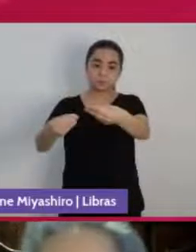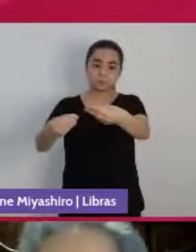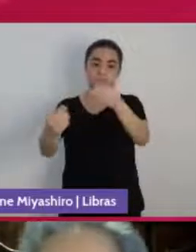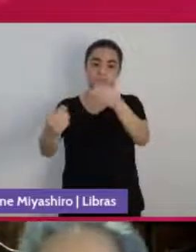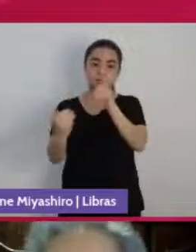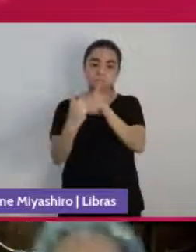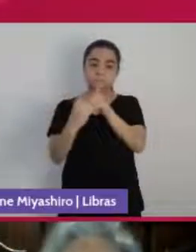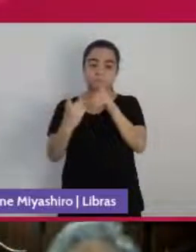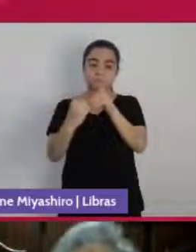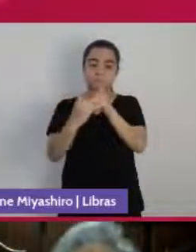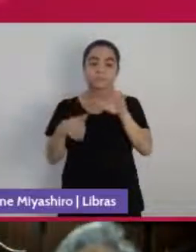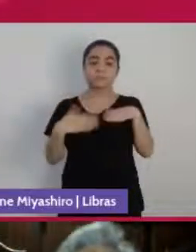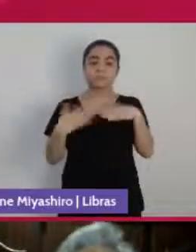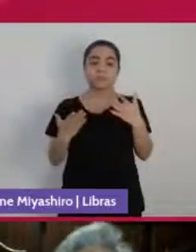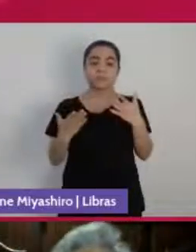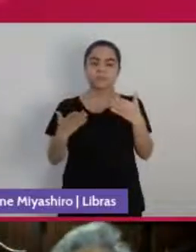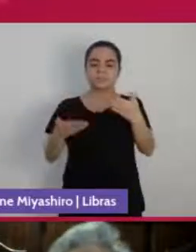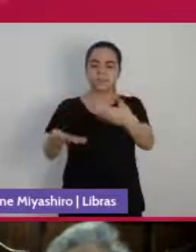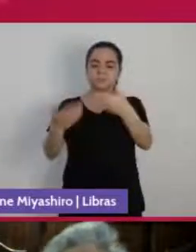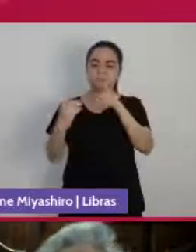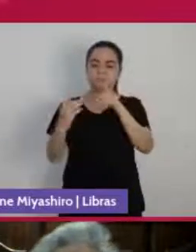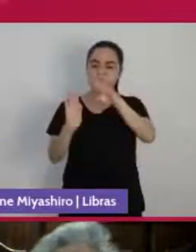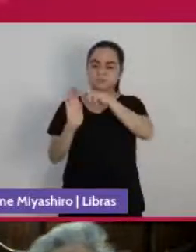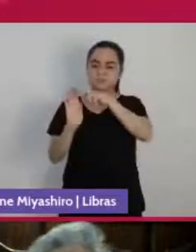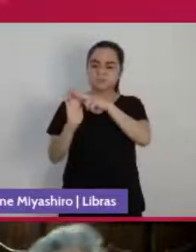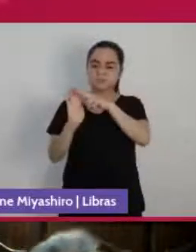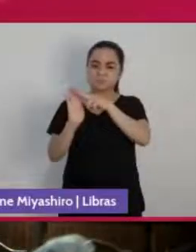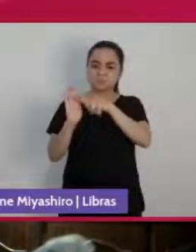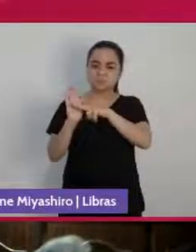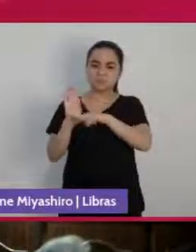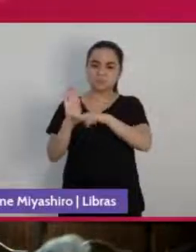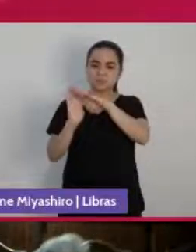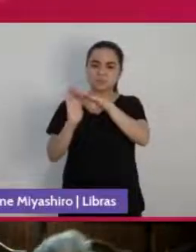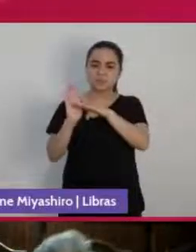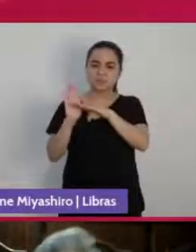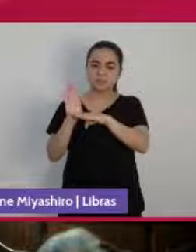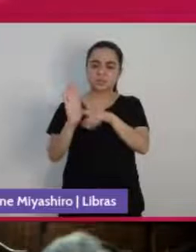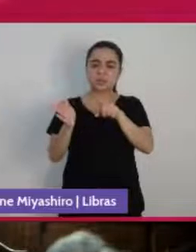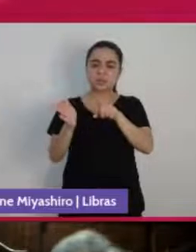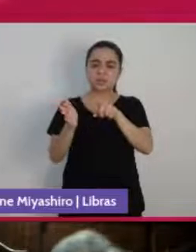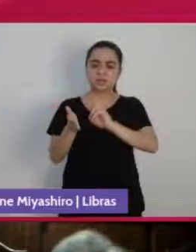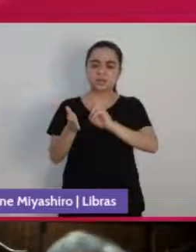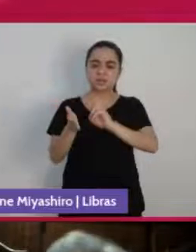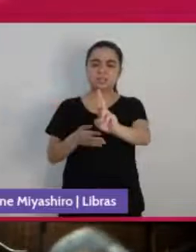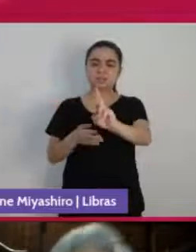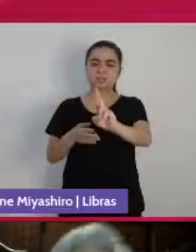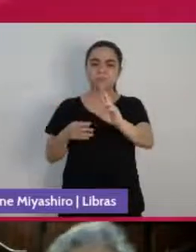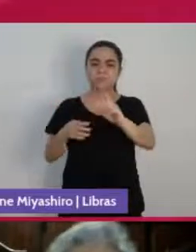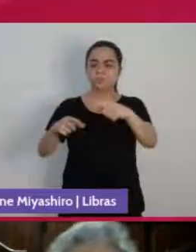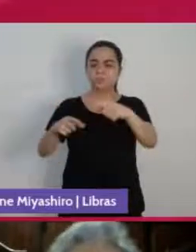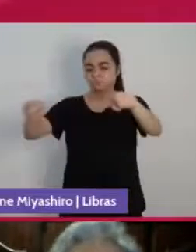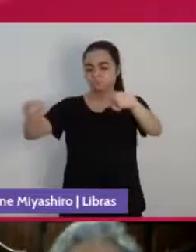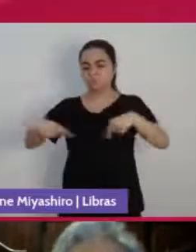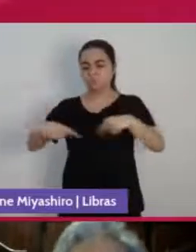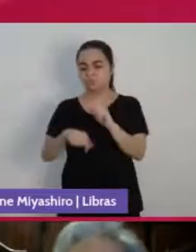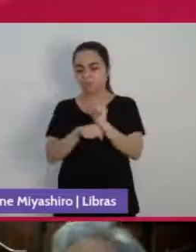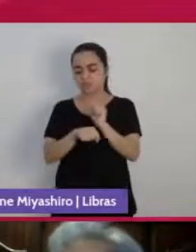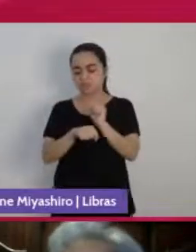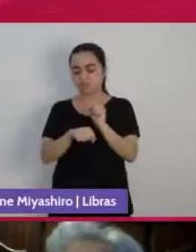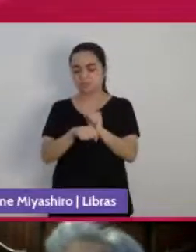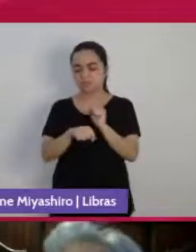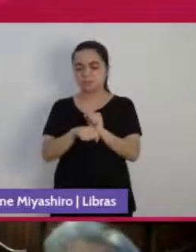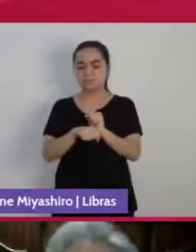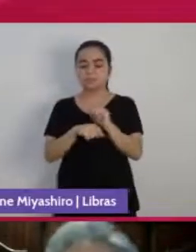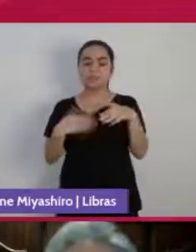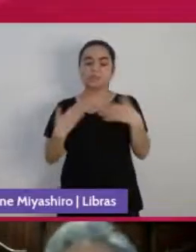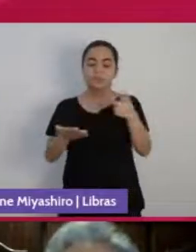as colegas pegando alguns serviços, a paciente responde o questionário lá fora, na sala de espera, e a técnica